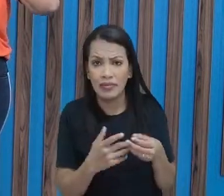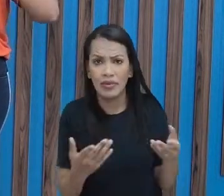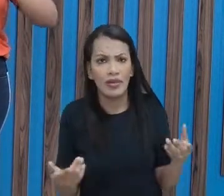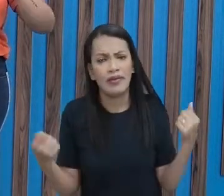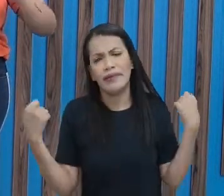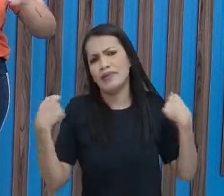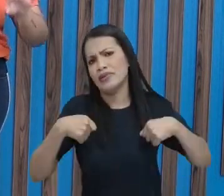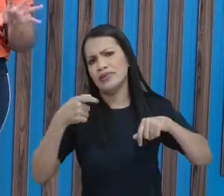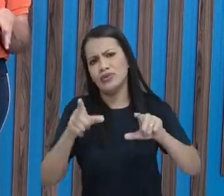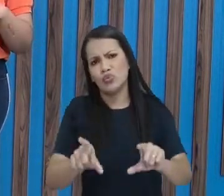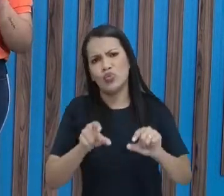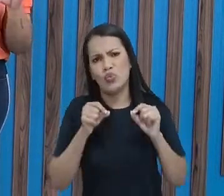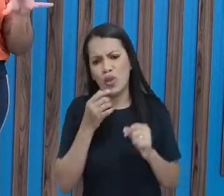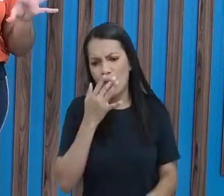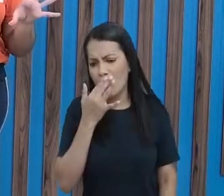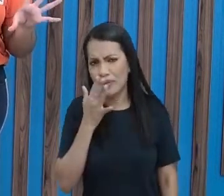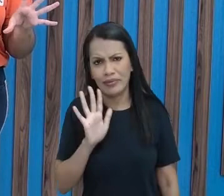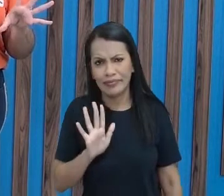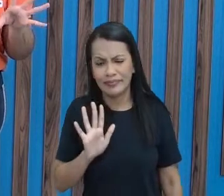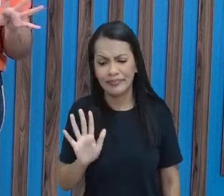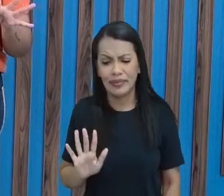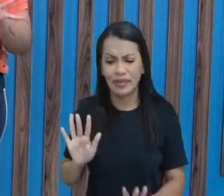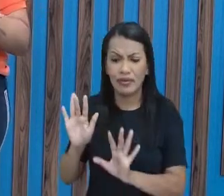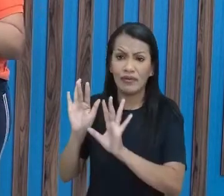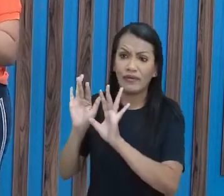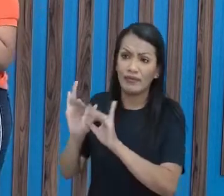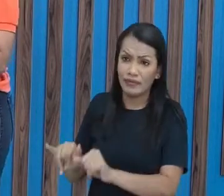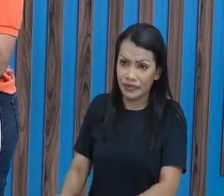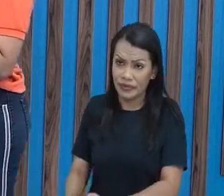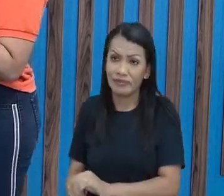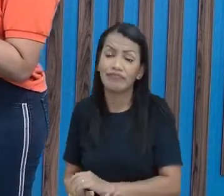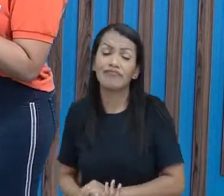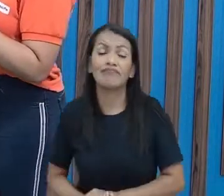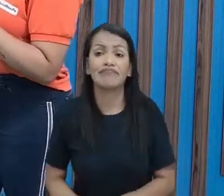escolher cor alguma. É o final, tá certo? É o desfecho. Ó.